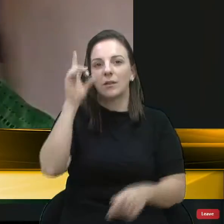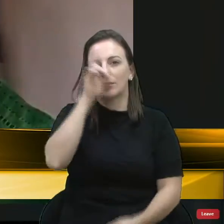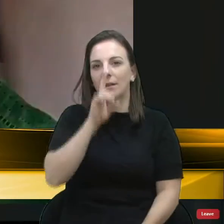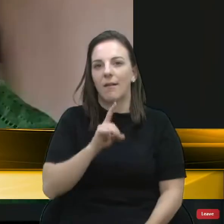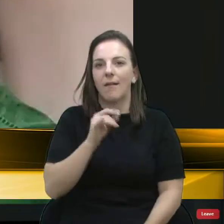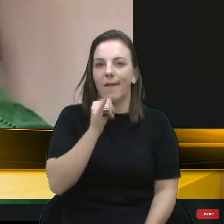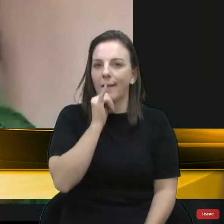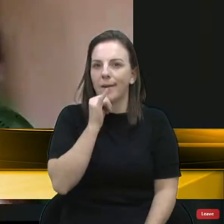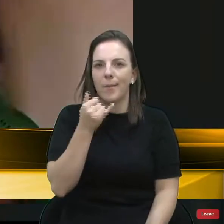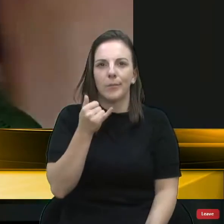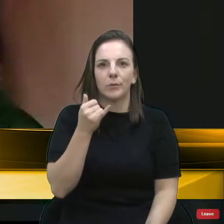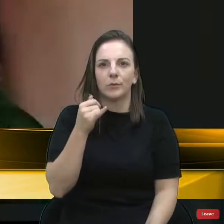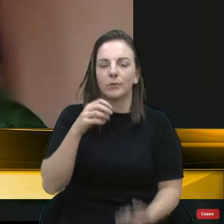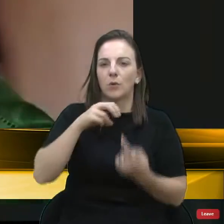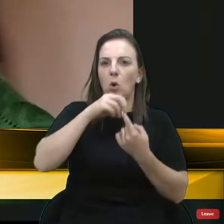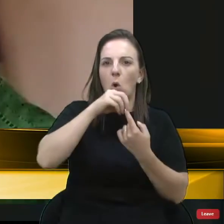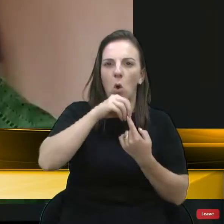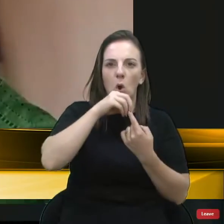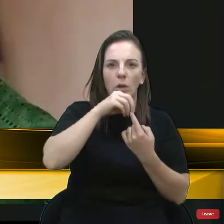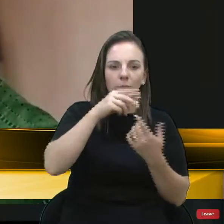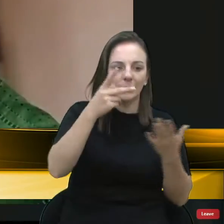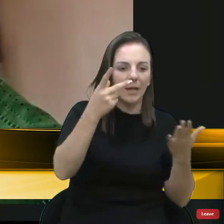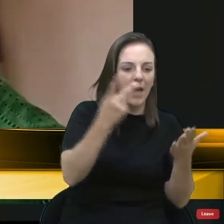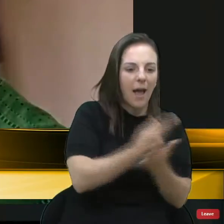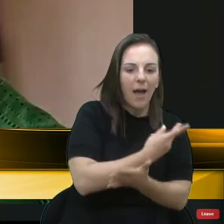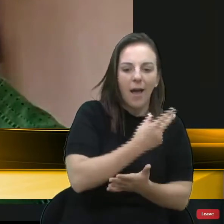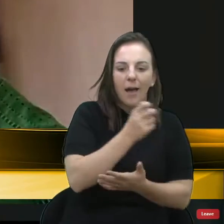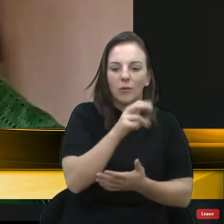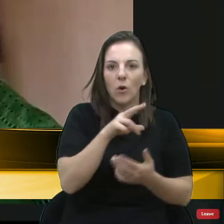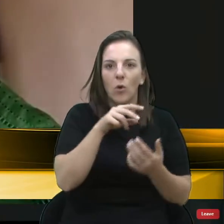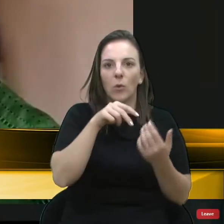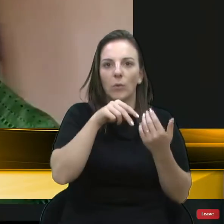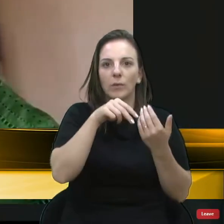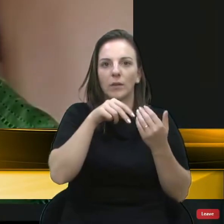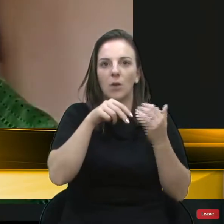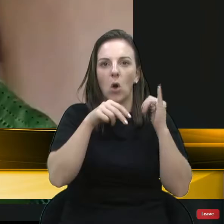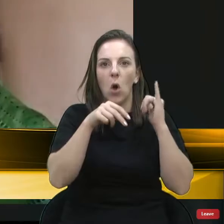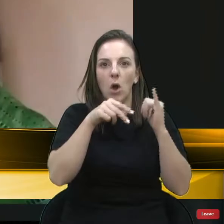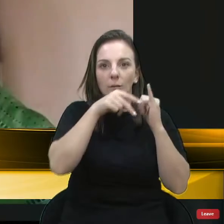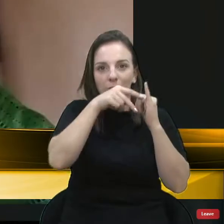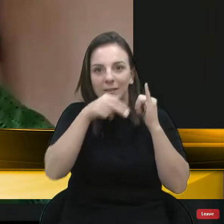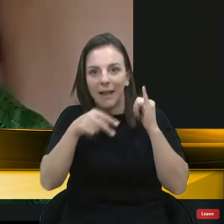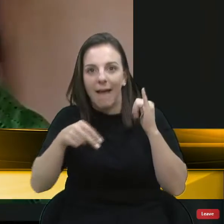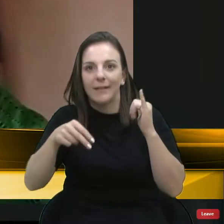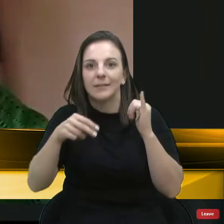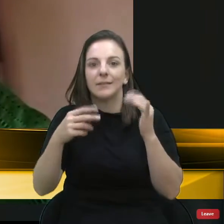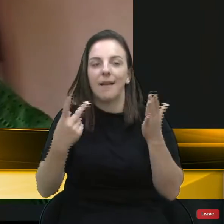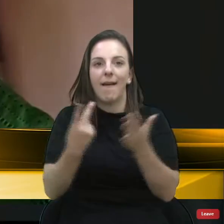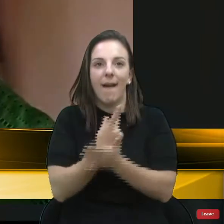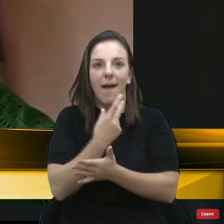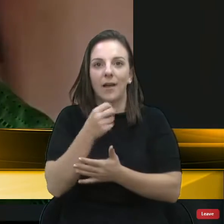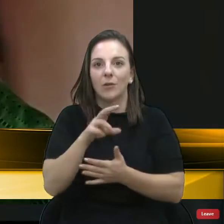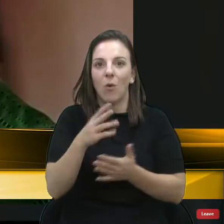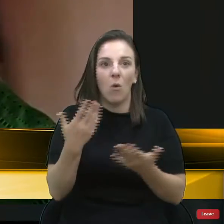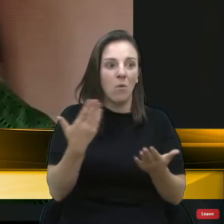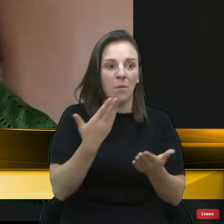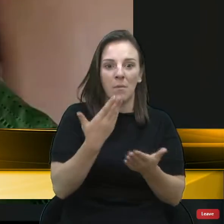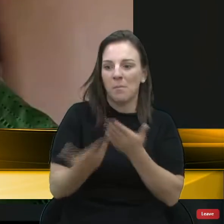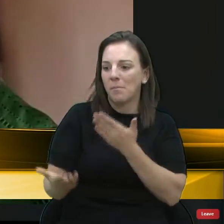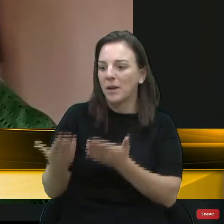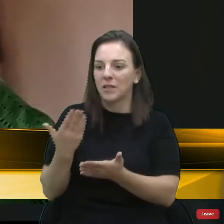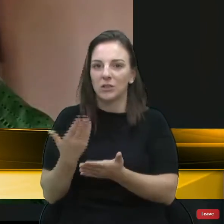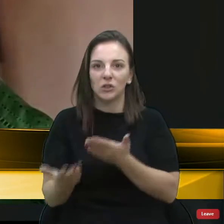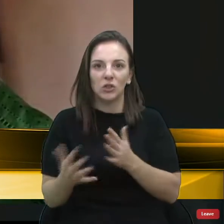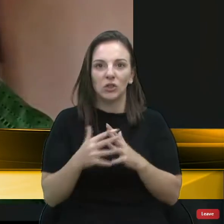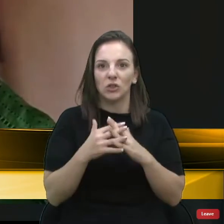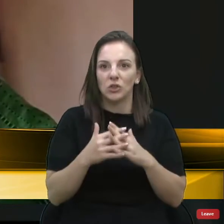se perdesse, entrasse no ônibus errado. Então, este foi o primeiro contato, né, que eu tive com pais e mães, e desde então a